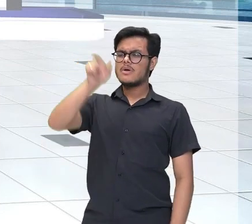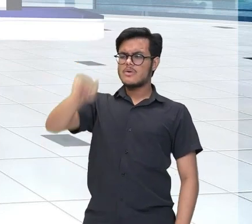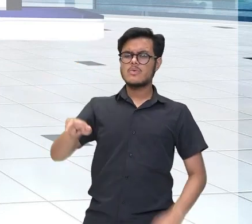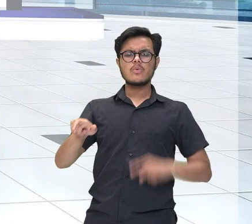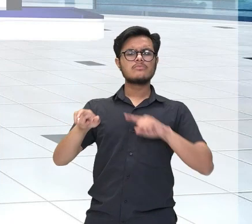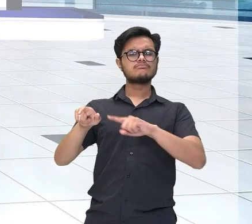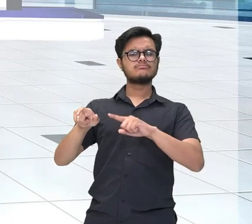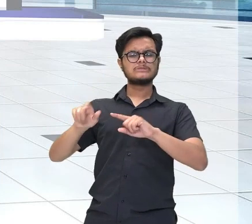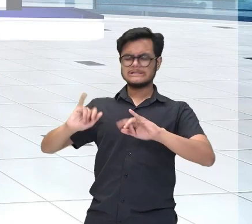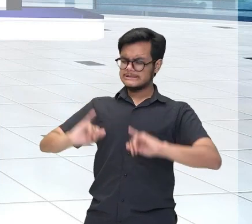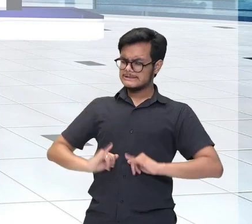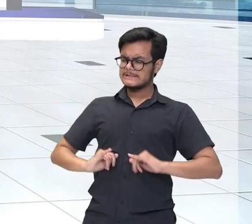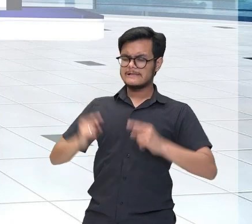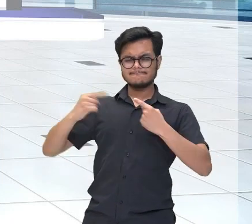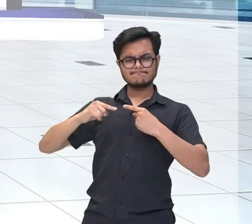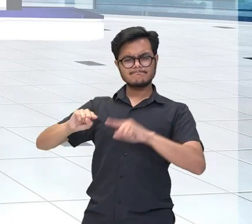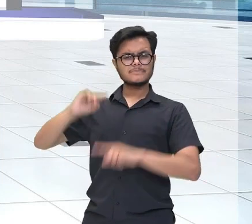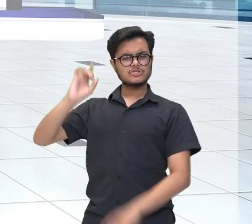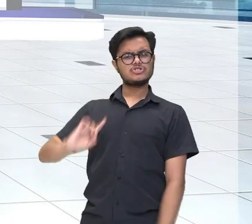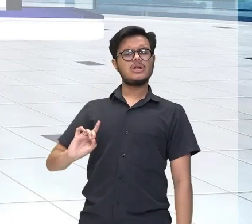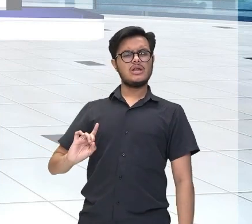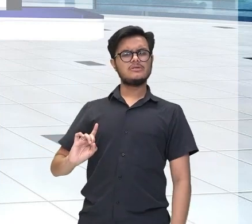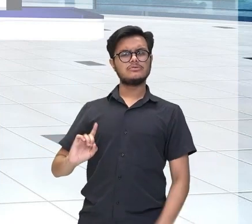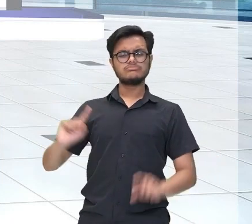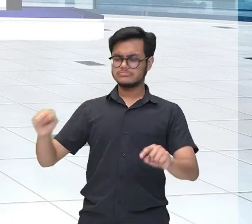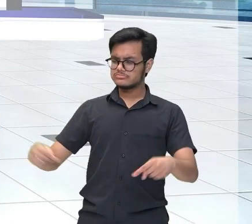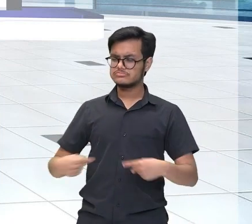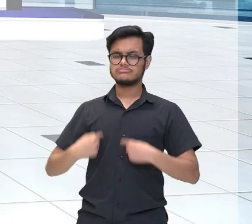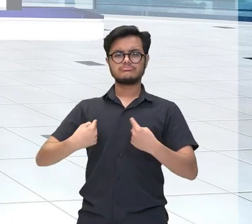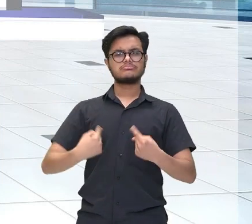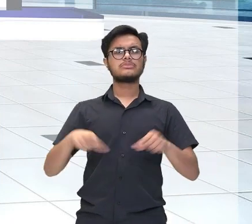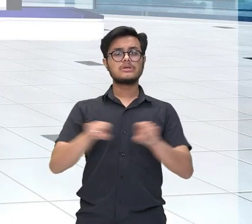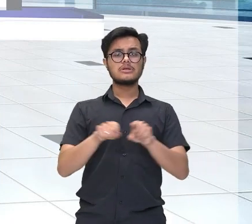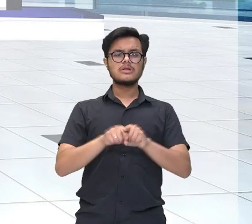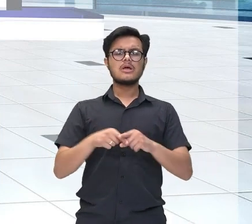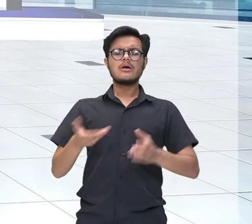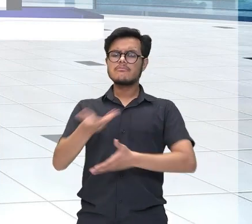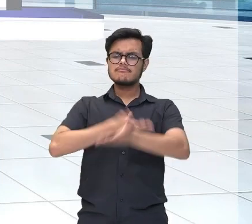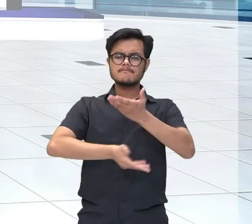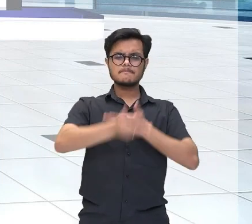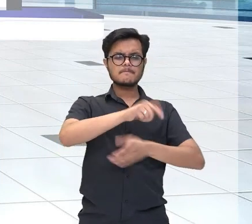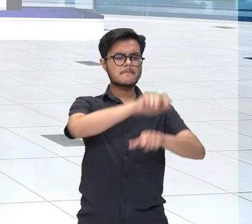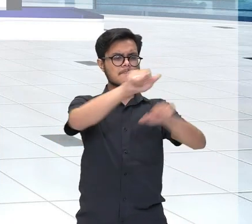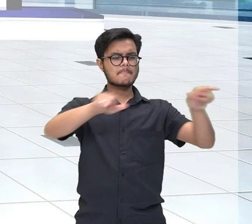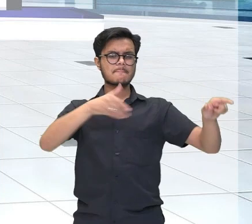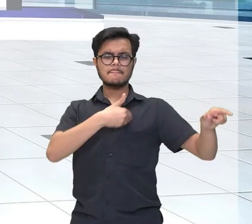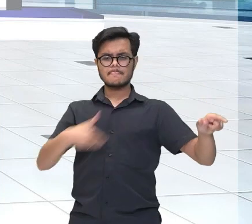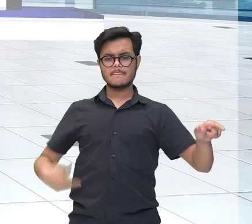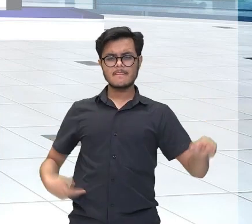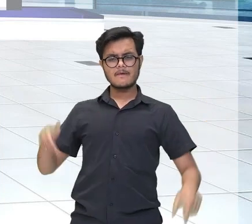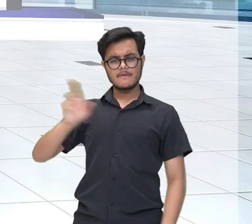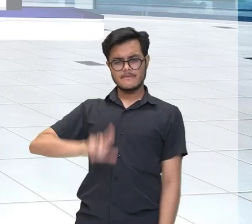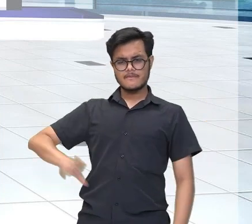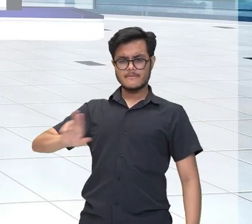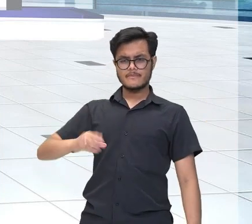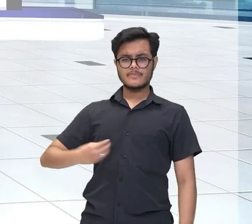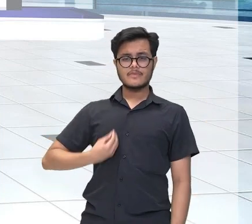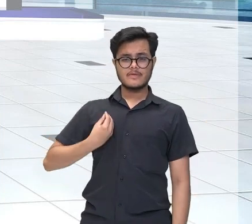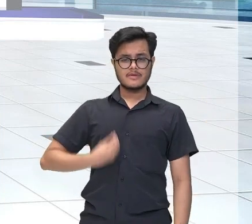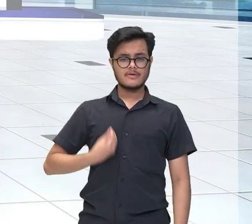se sente lesada em seus direitos nas relações comerciais ou na vida pública. Explora